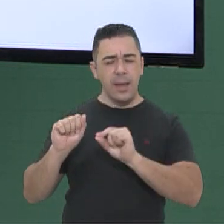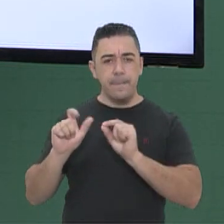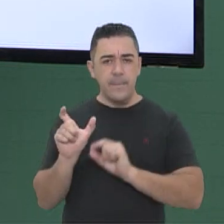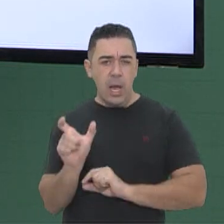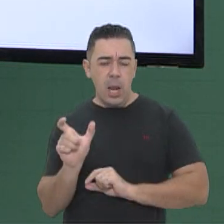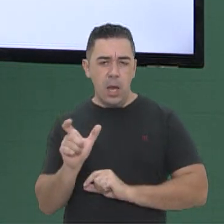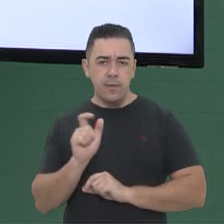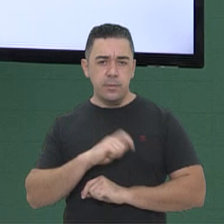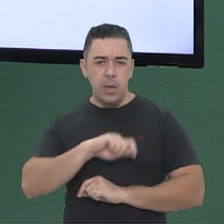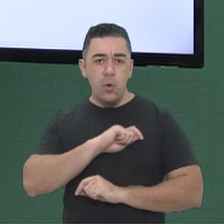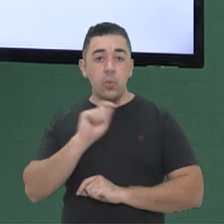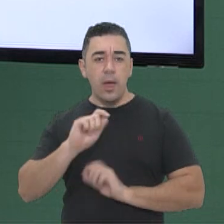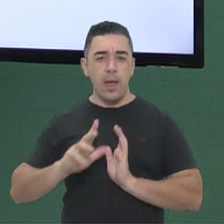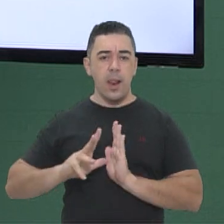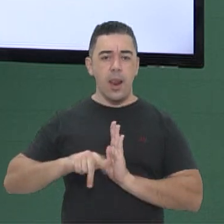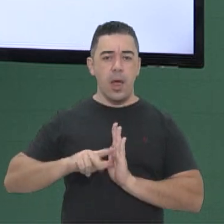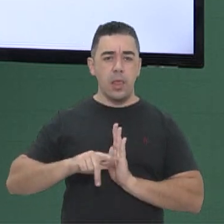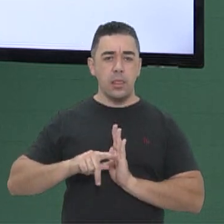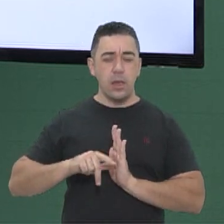Popularmente, ladrão de